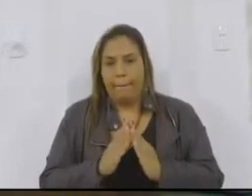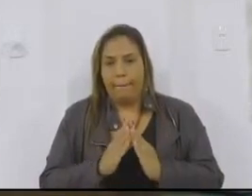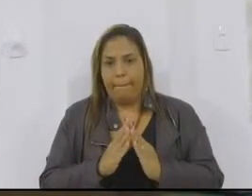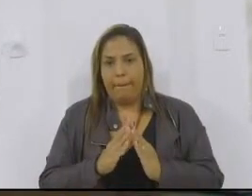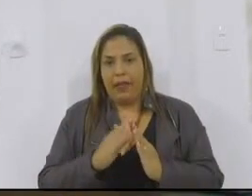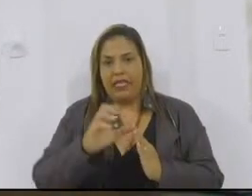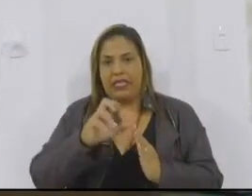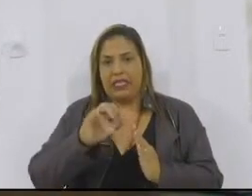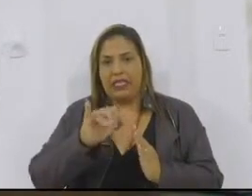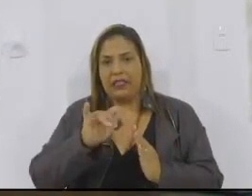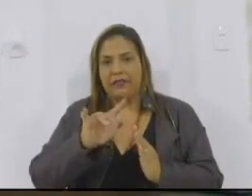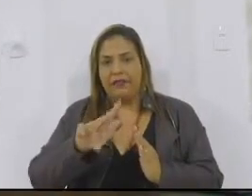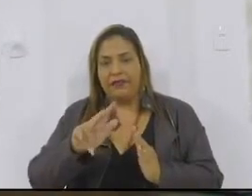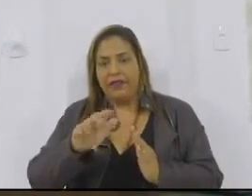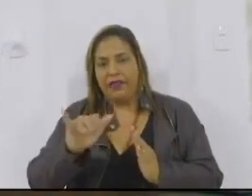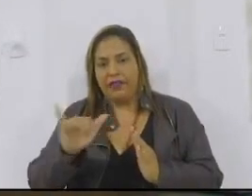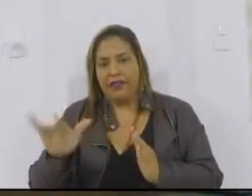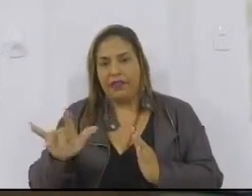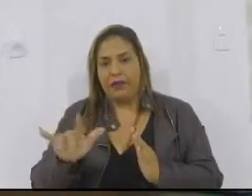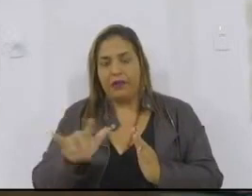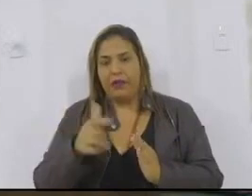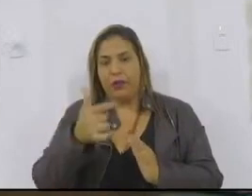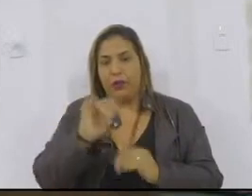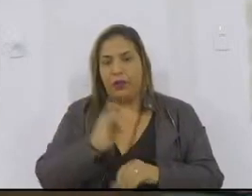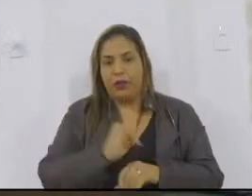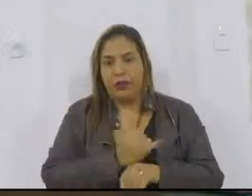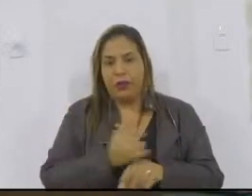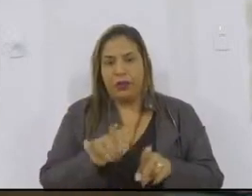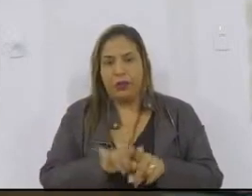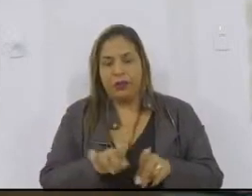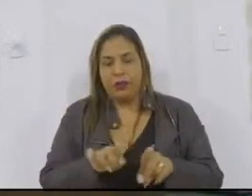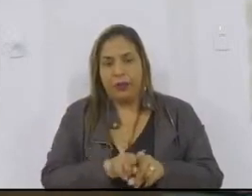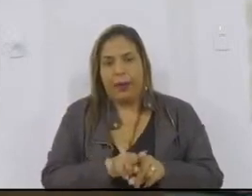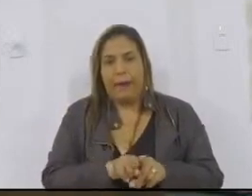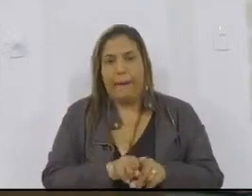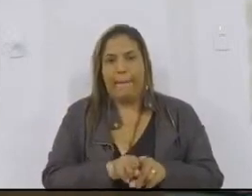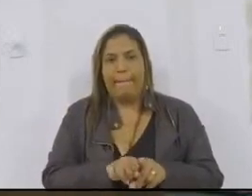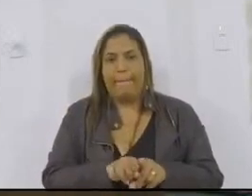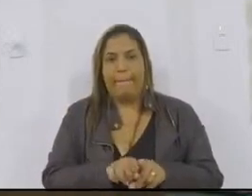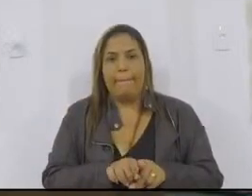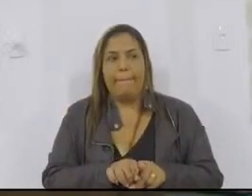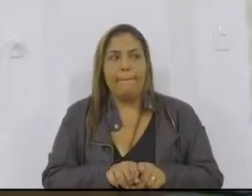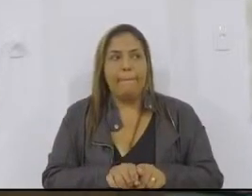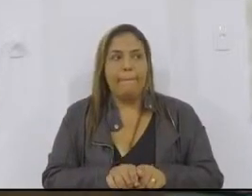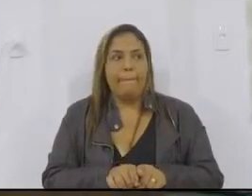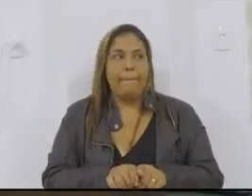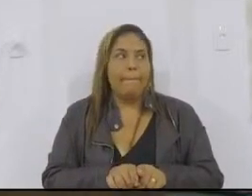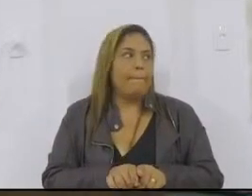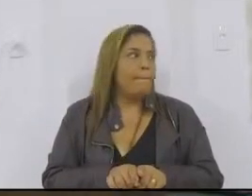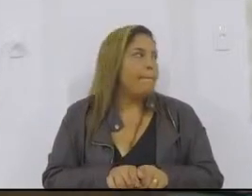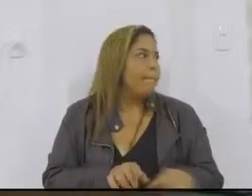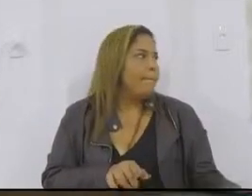Relações Institucionais e dá outras providências. Peço também a leitura do parecer da Comissão de